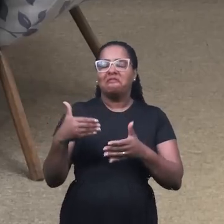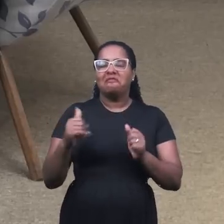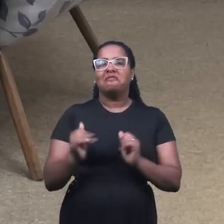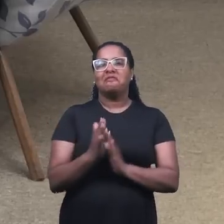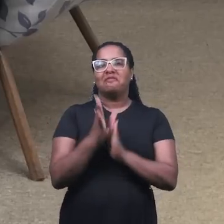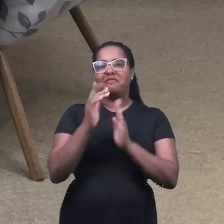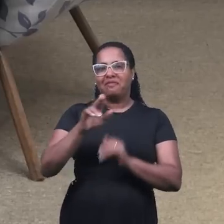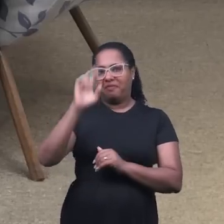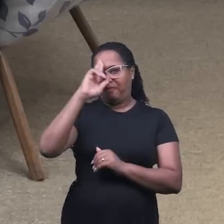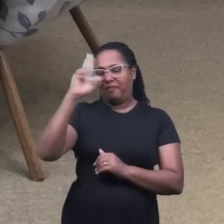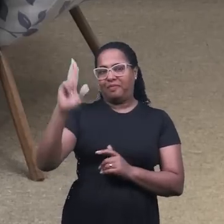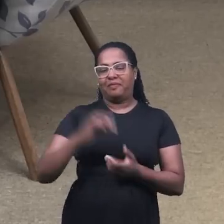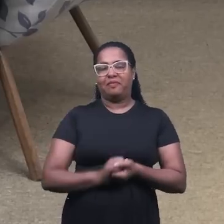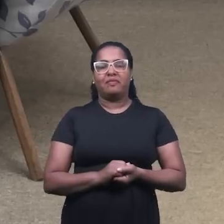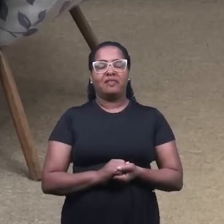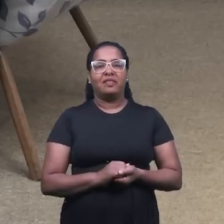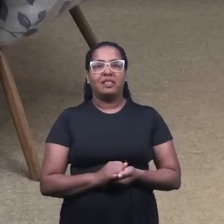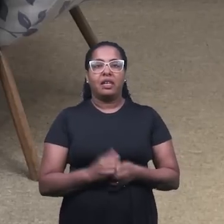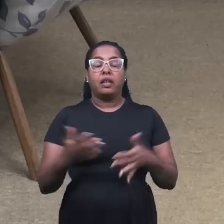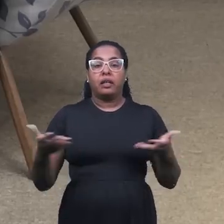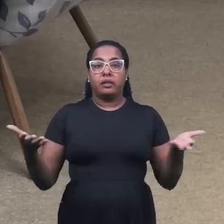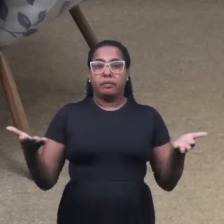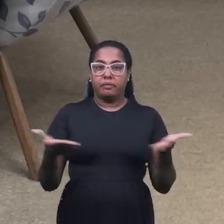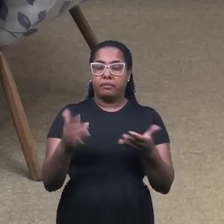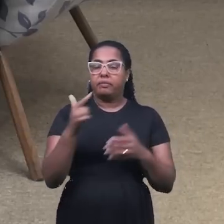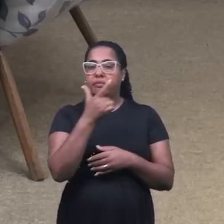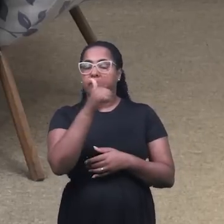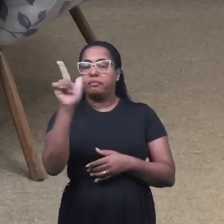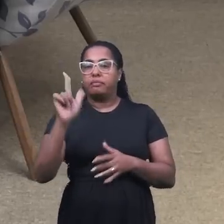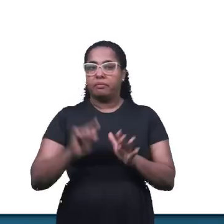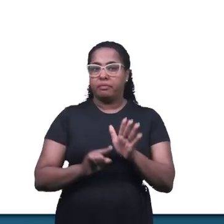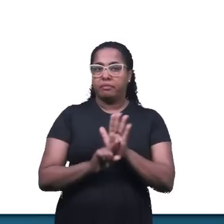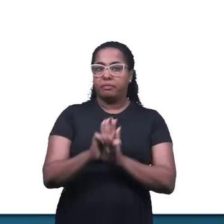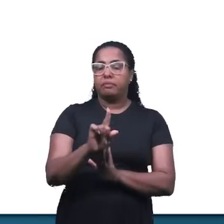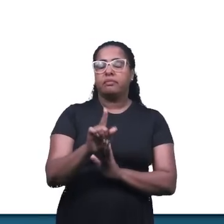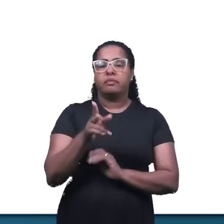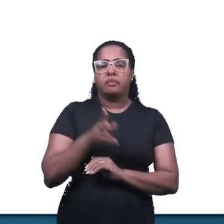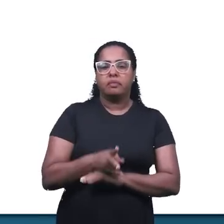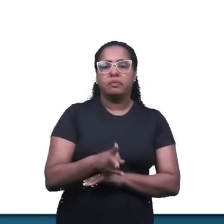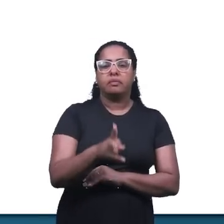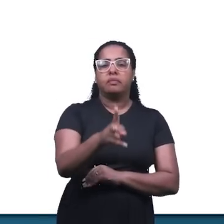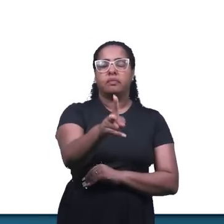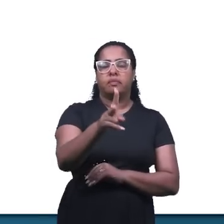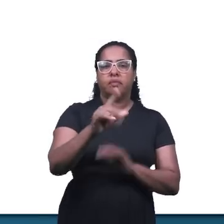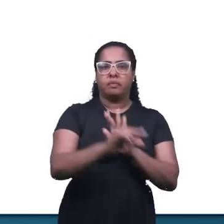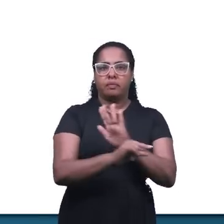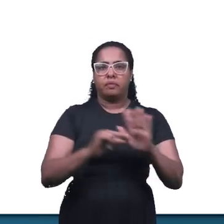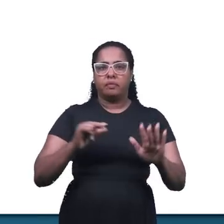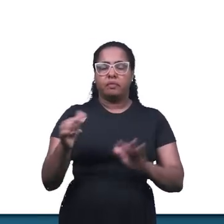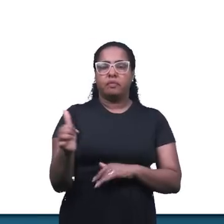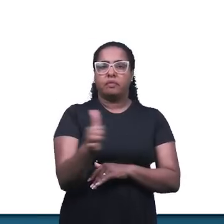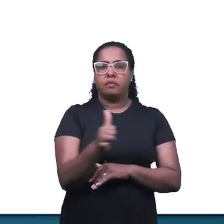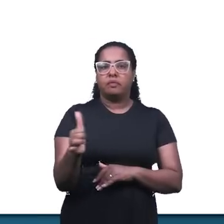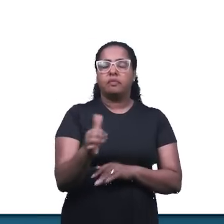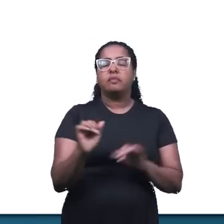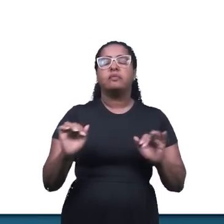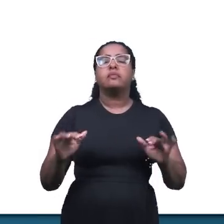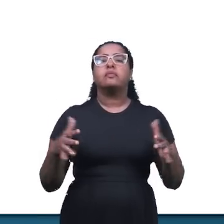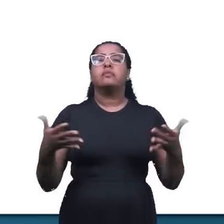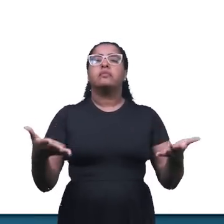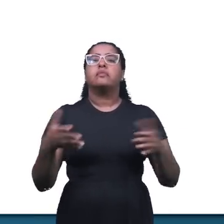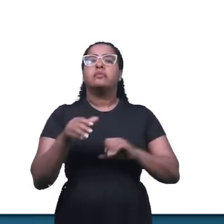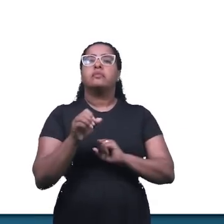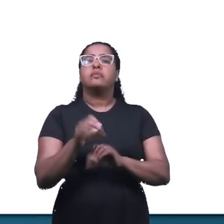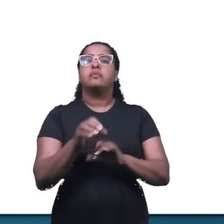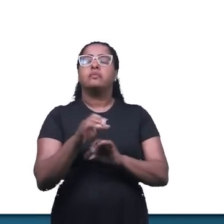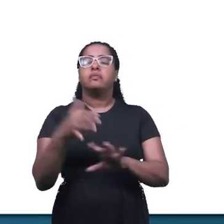o nome do Senhor. Meus irmãos, vamos agora então à próxima pergunta. Continuando no verso 11, qual a aplicação